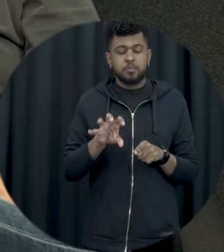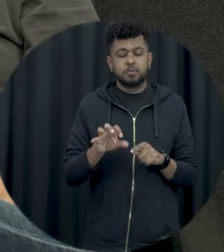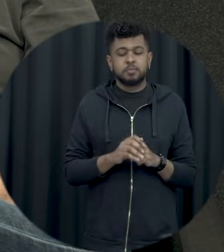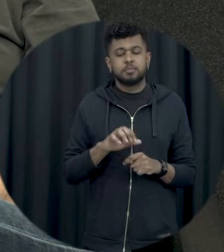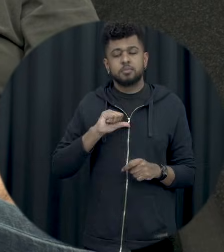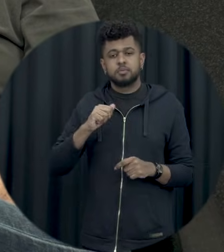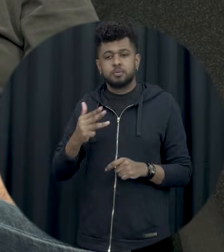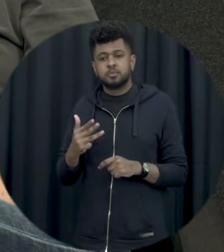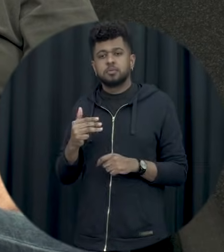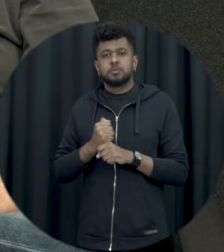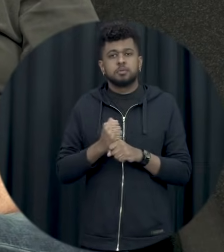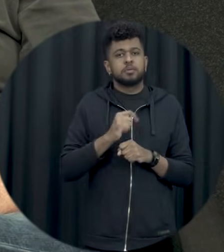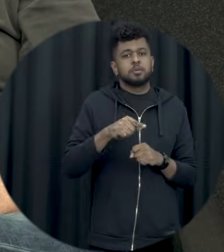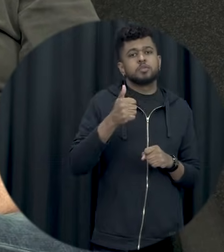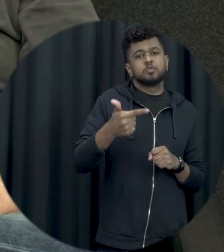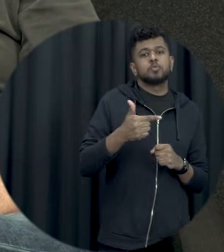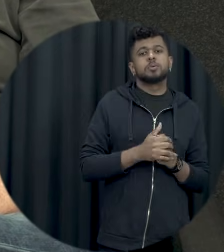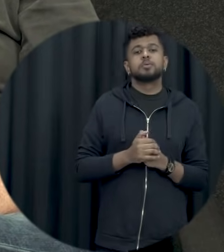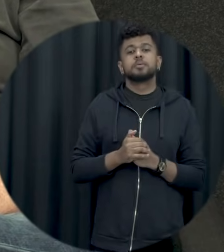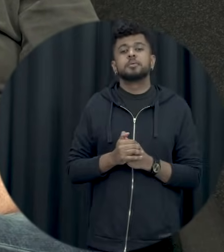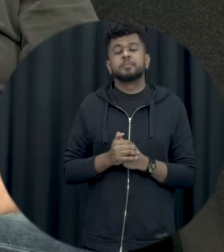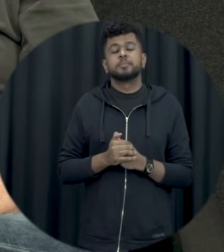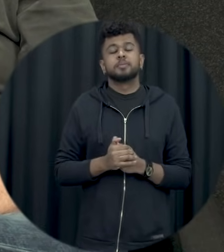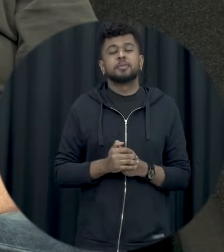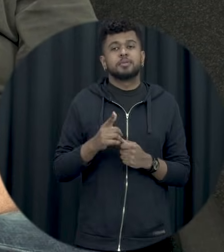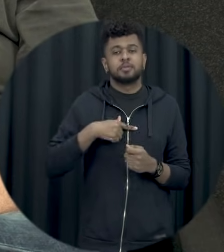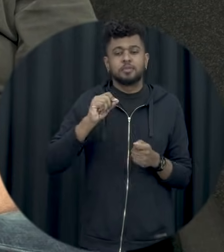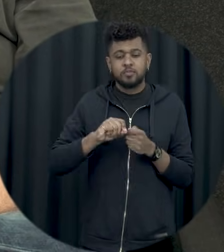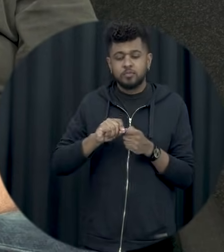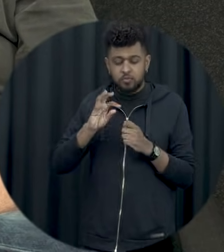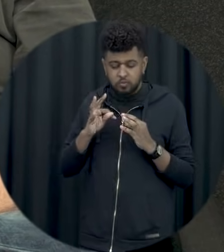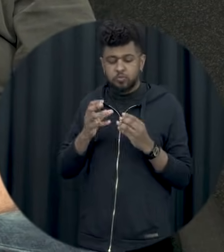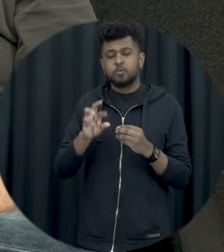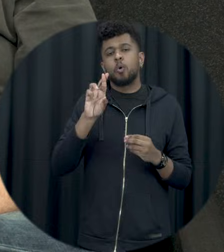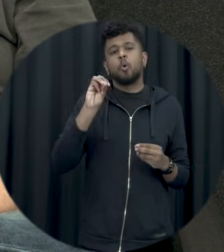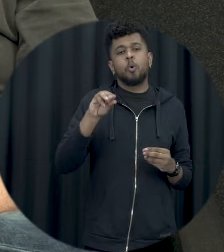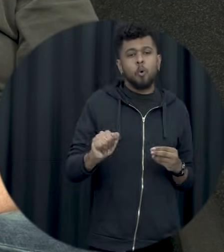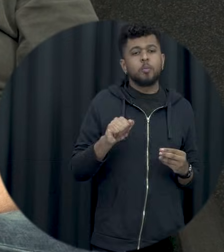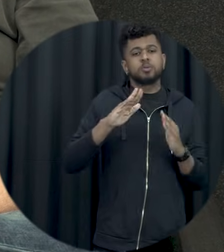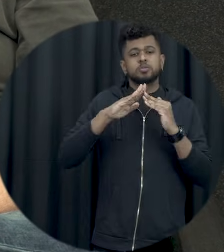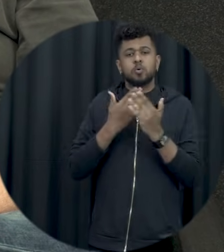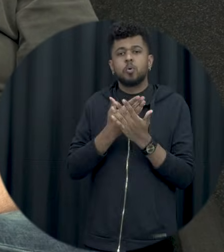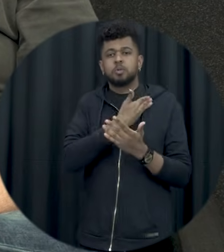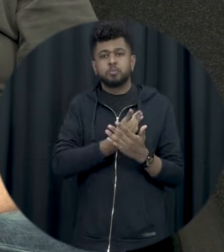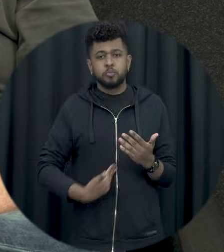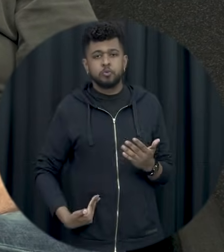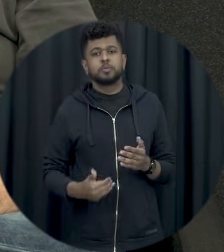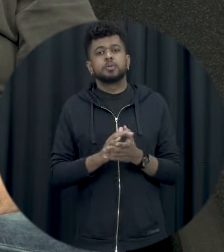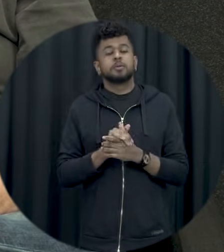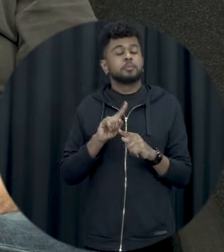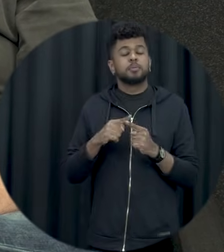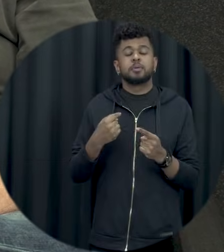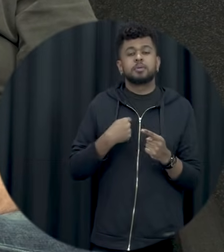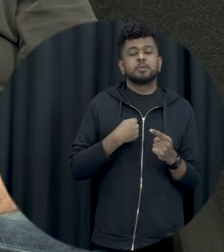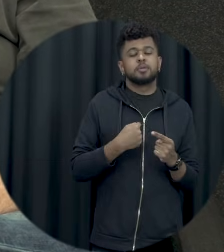13 anos, aqui dura 12, né? E eu fiz tudo em Roma, né, em escolas públicas. Mas o que